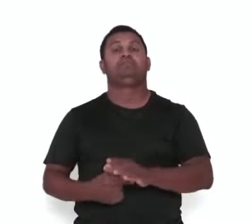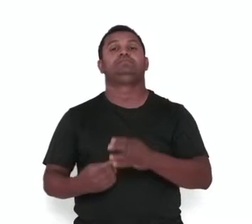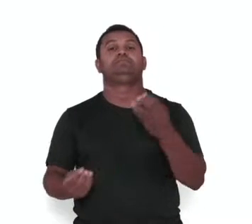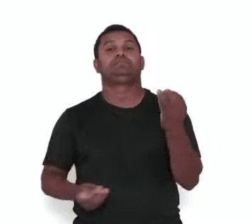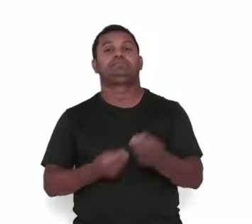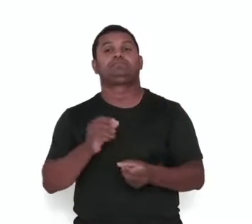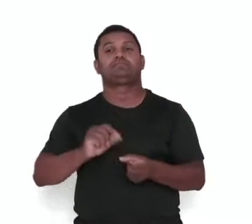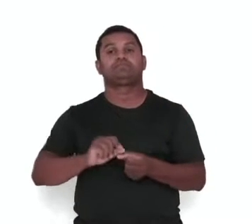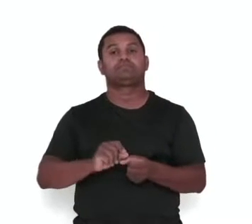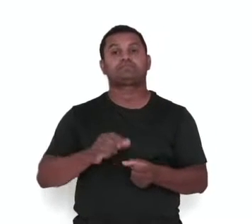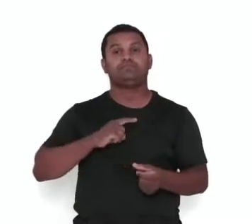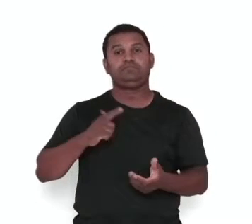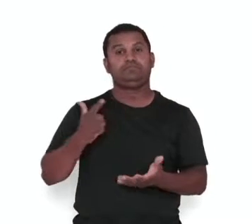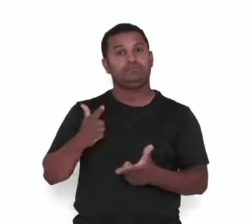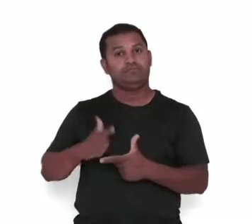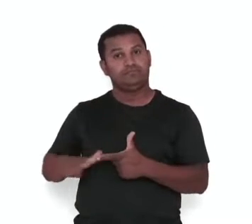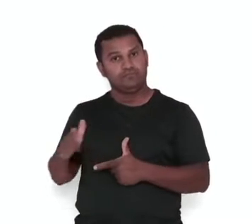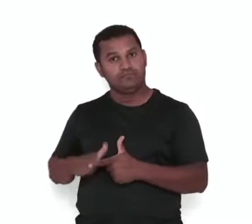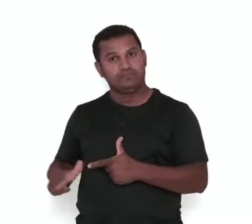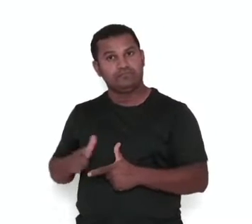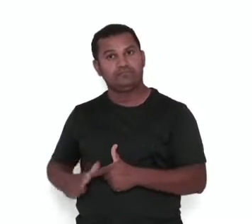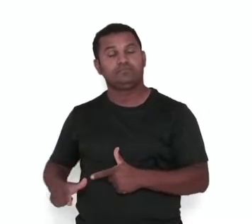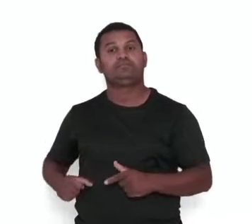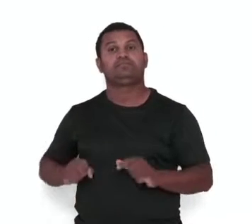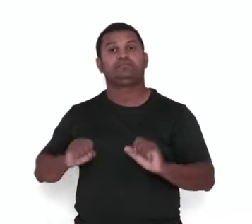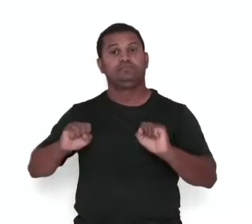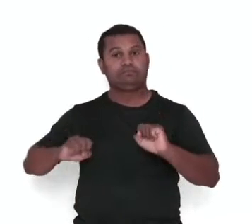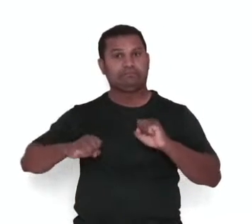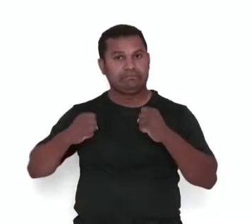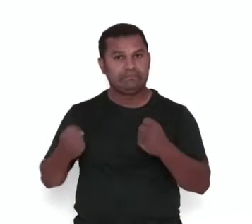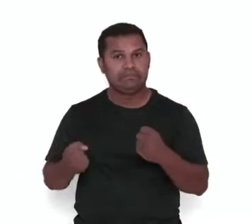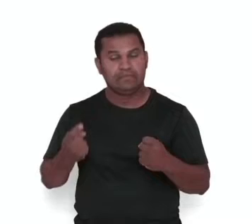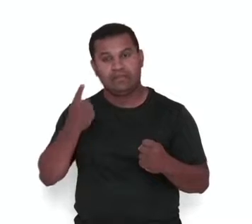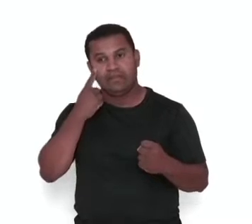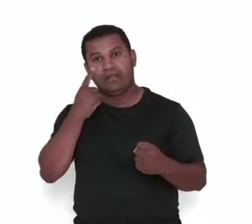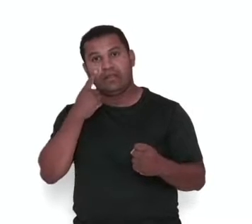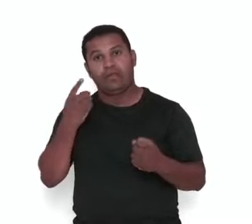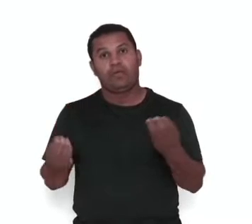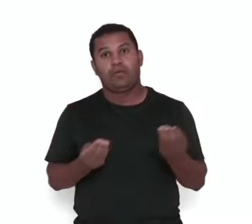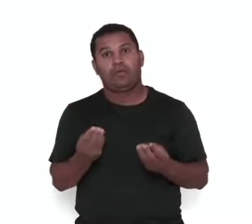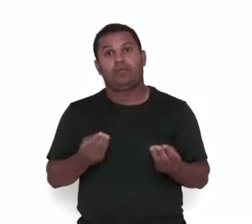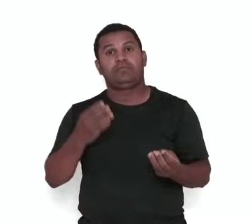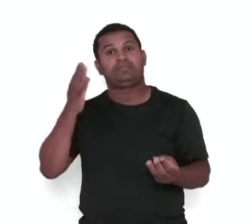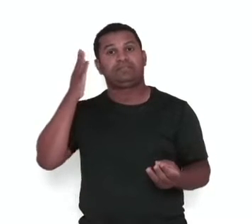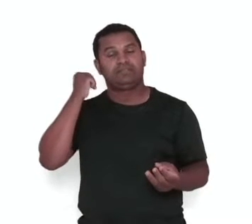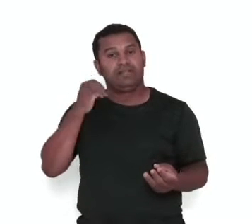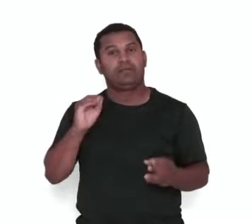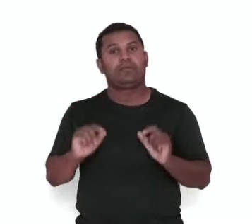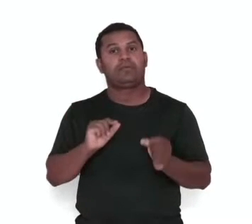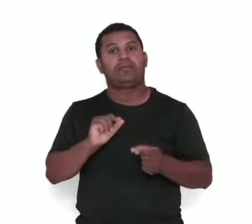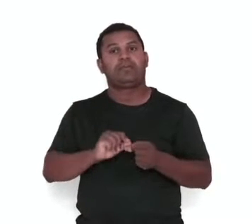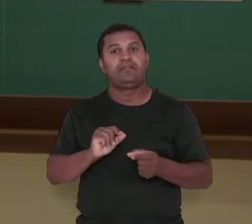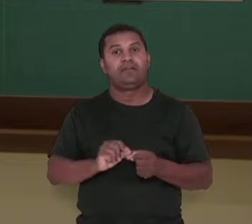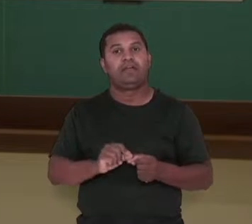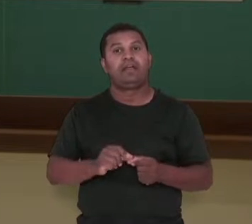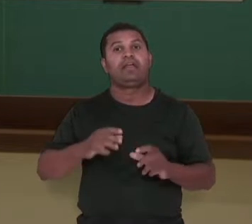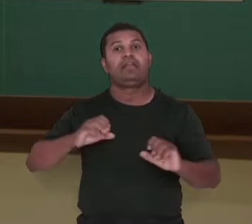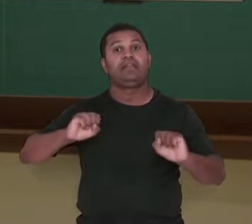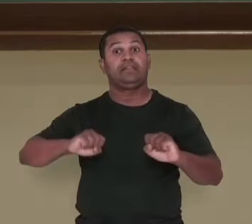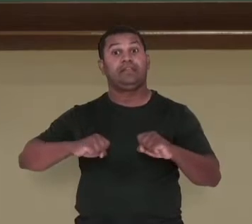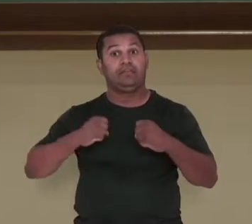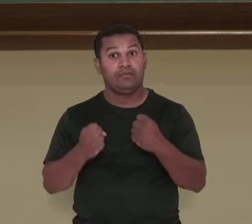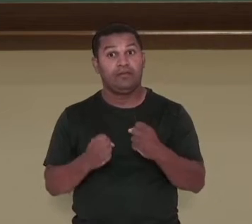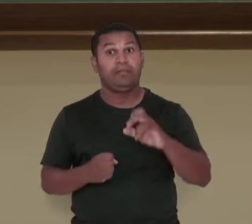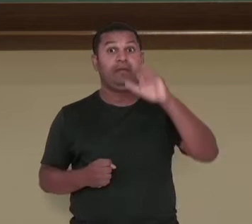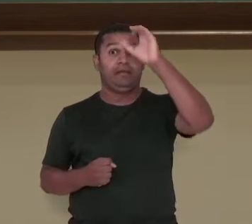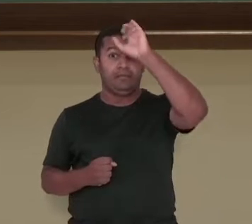expectativas iniciais, tem conhecimento sobre o que faz, sabe o que os colegas fazem e aproveita para aprender com eles.